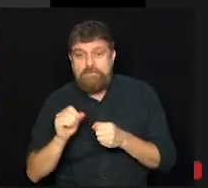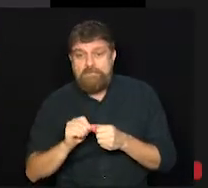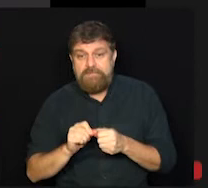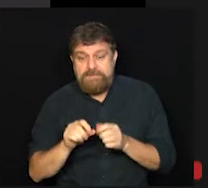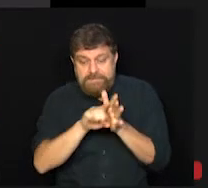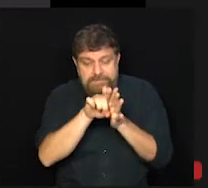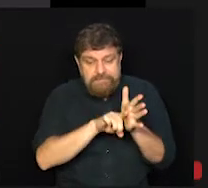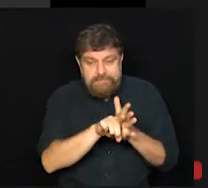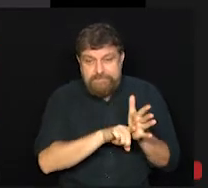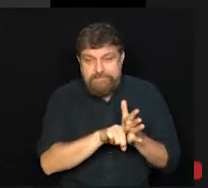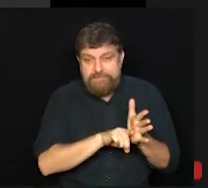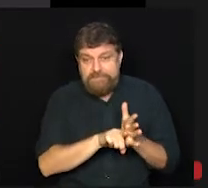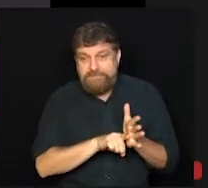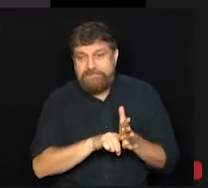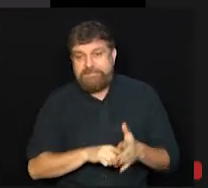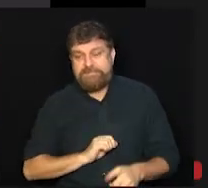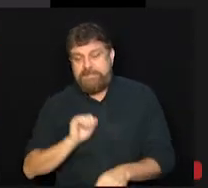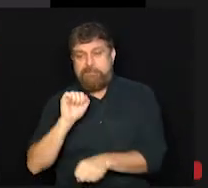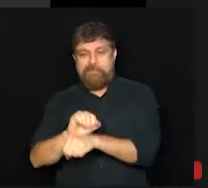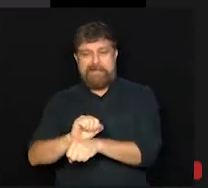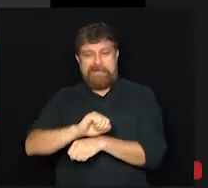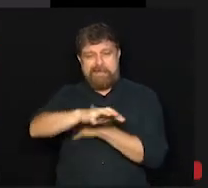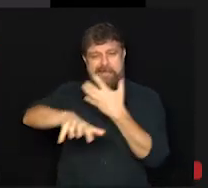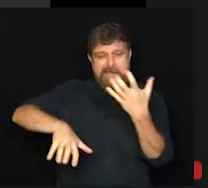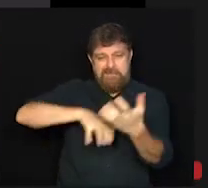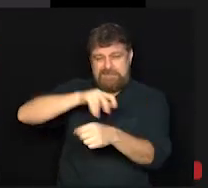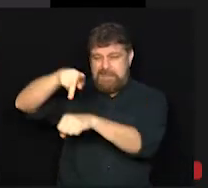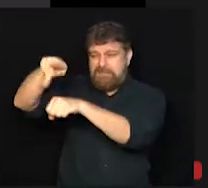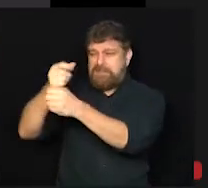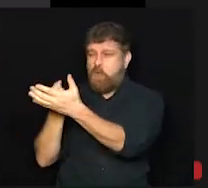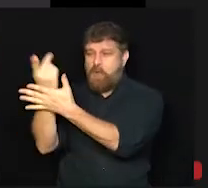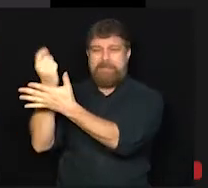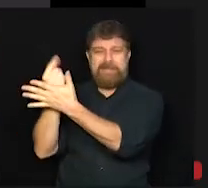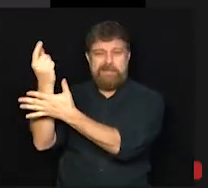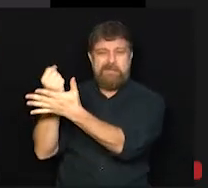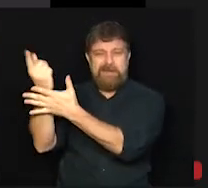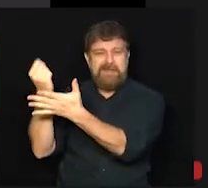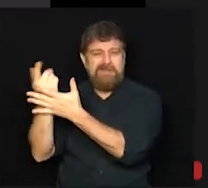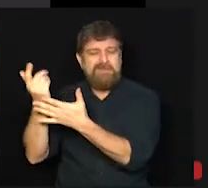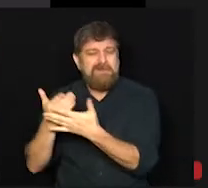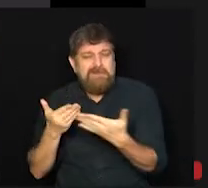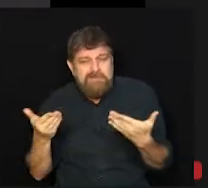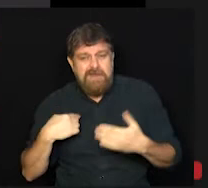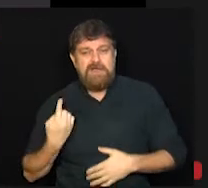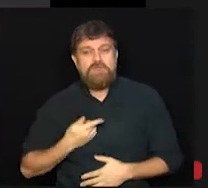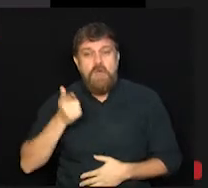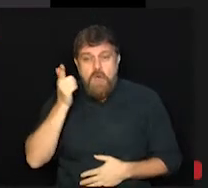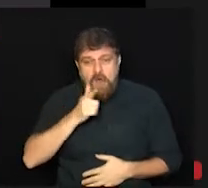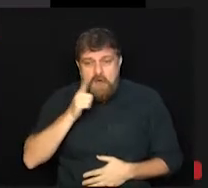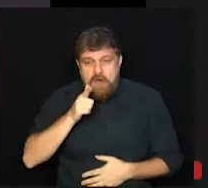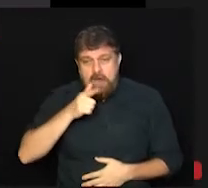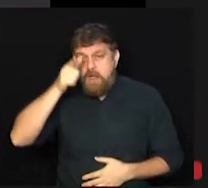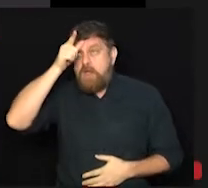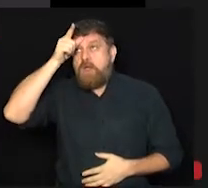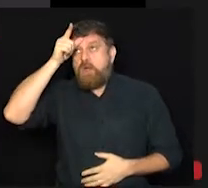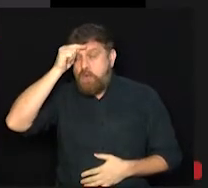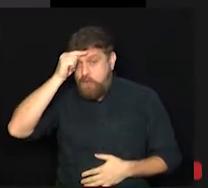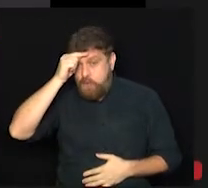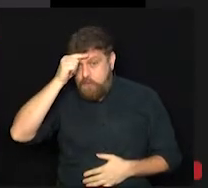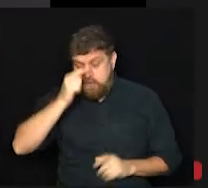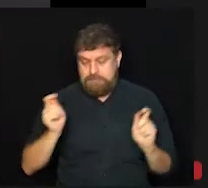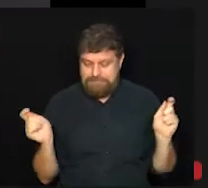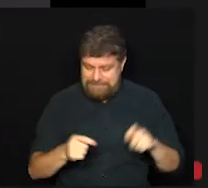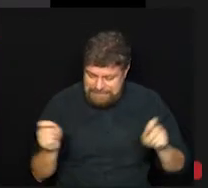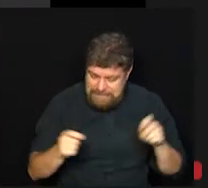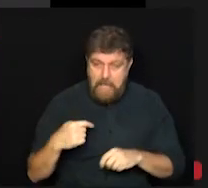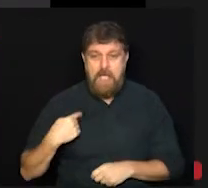imagina, tudo parado, aquela confusão, os países todos comprando. Mas, enfim, a gente conseguiu dar conta disso. Então,